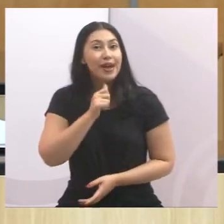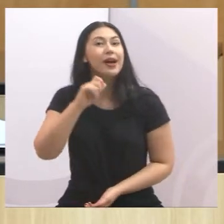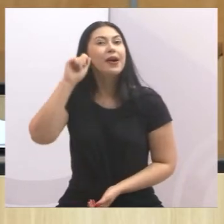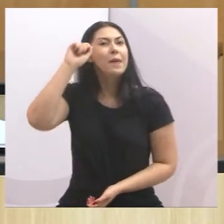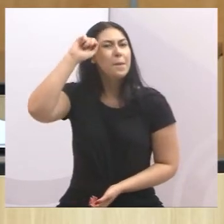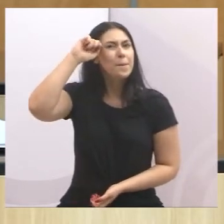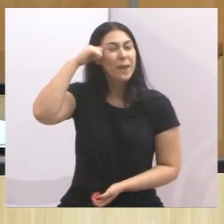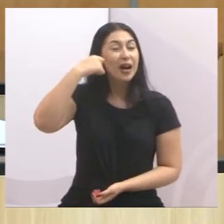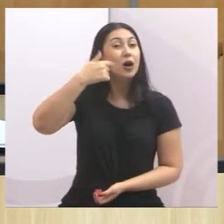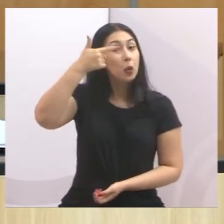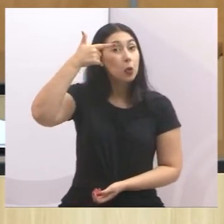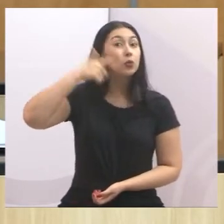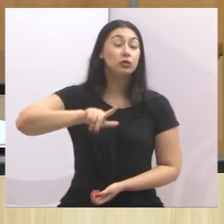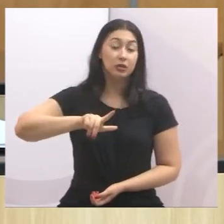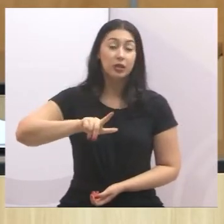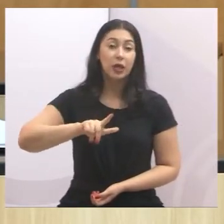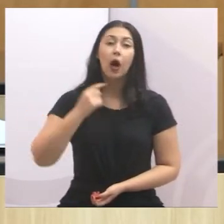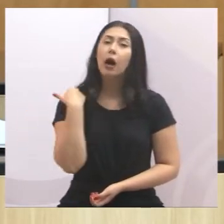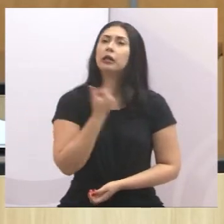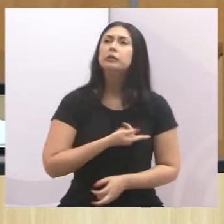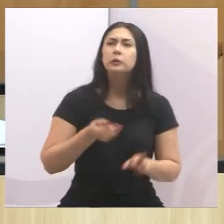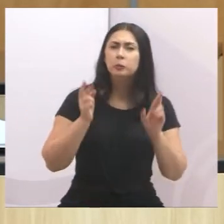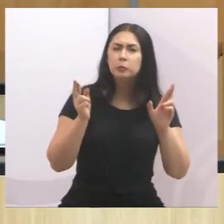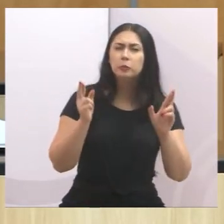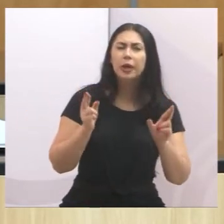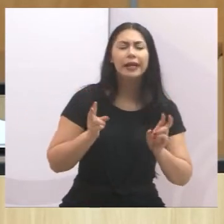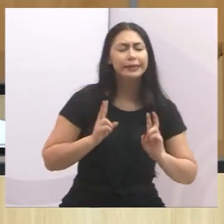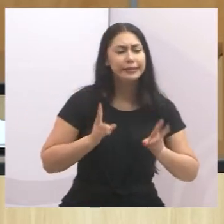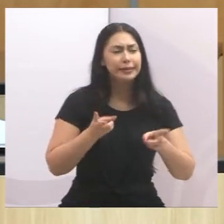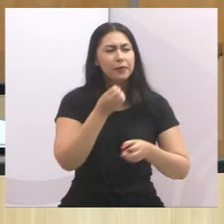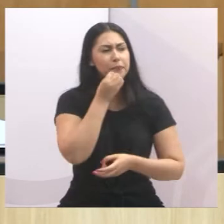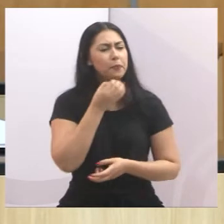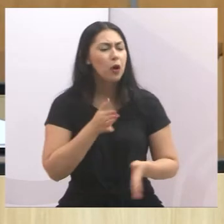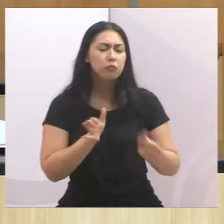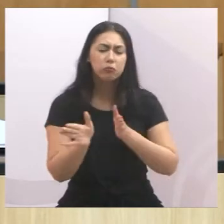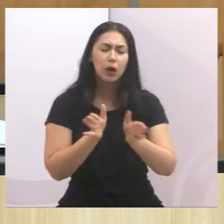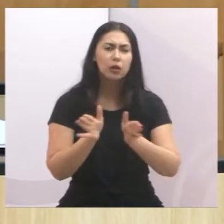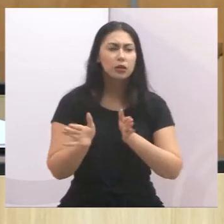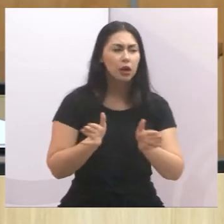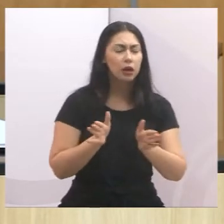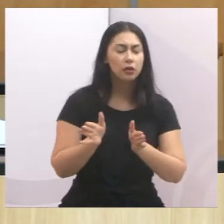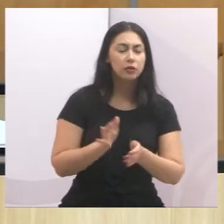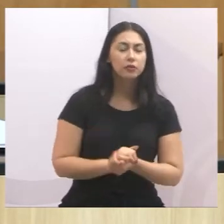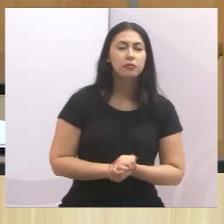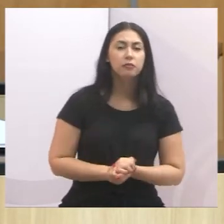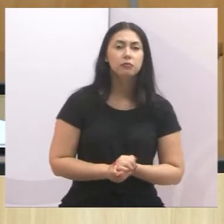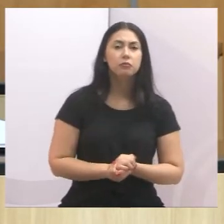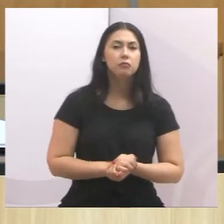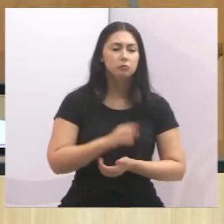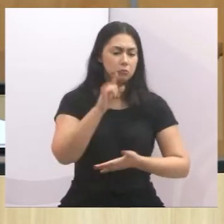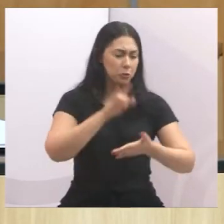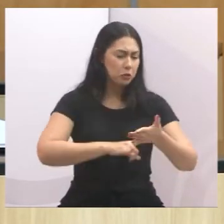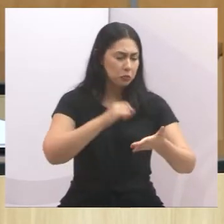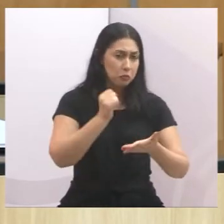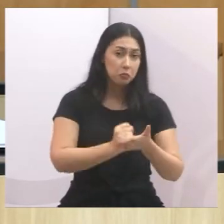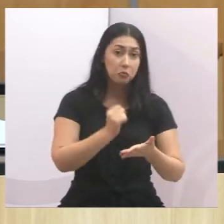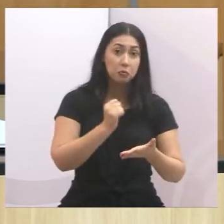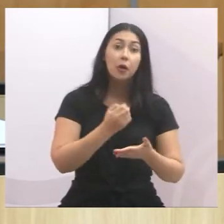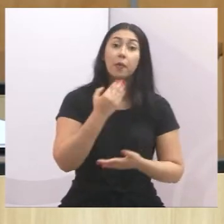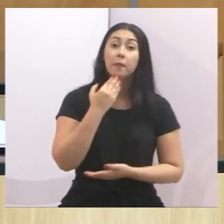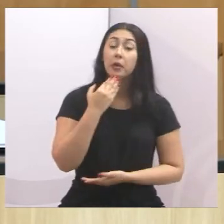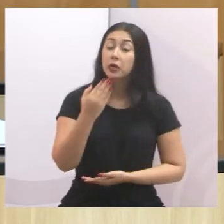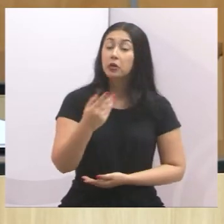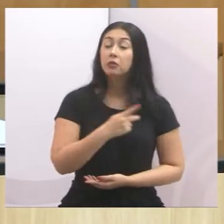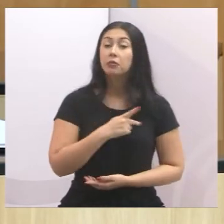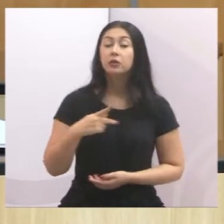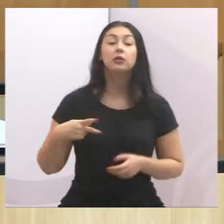Que os votos de sucesso e compromisso acompanhem o transcurso de sua atividade política. Feito este registro, respeitosamente requeremos à presidência